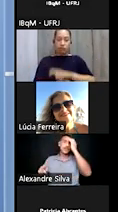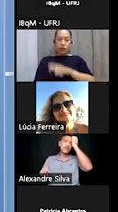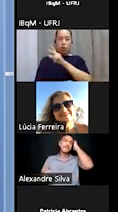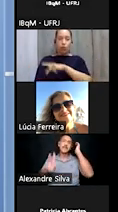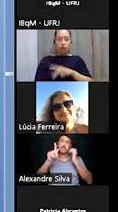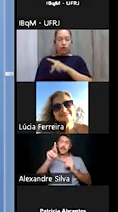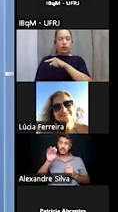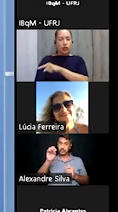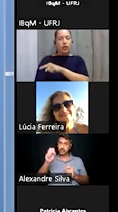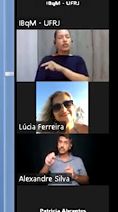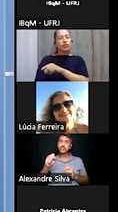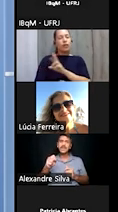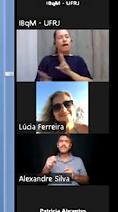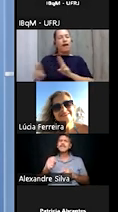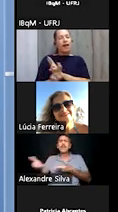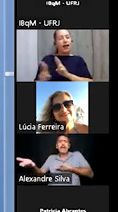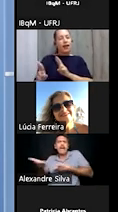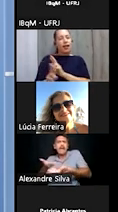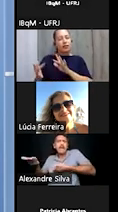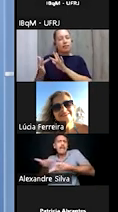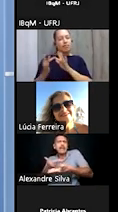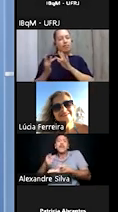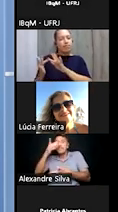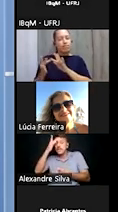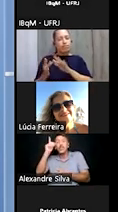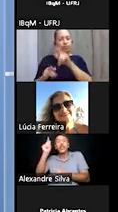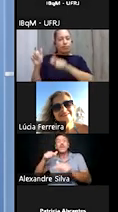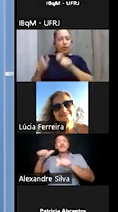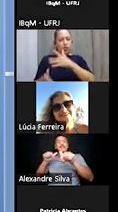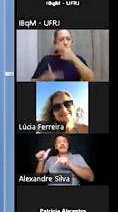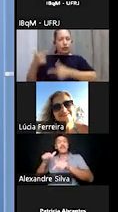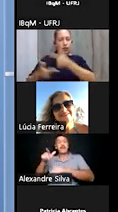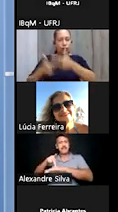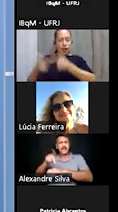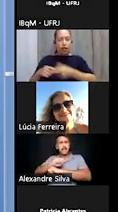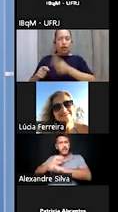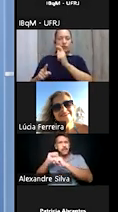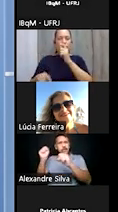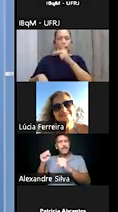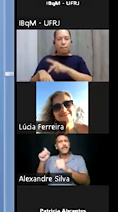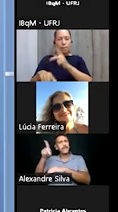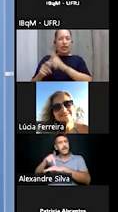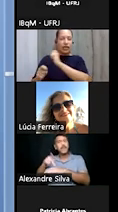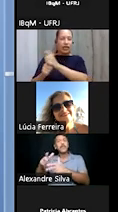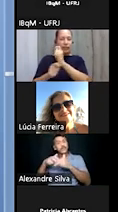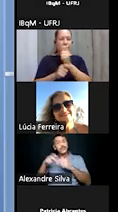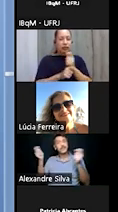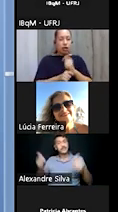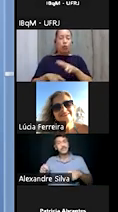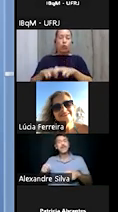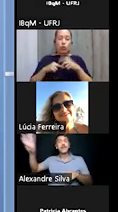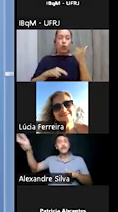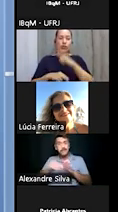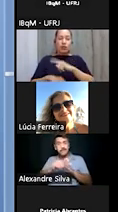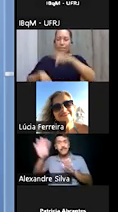relação extremamente estreita com os operários das pedreiras, o que possibilitou que muitos desses materiais fossem incorporados a